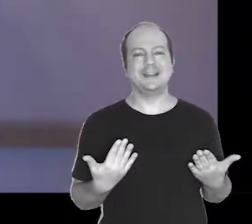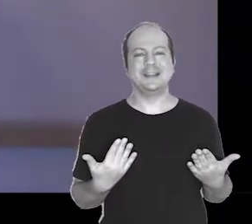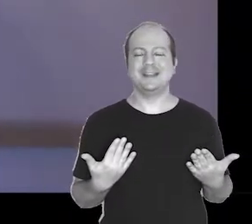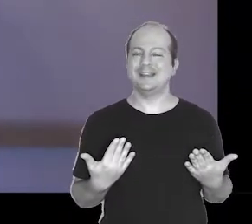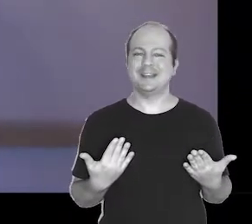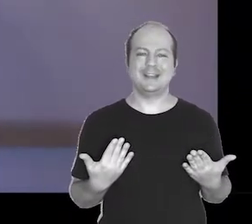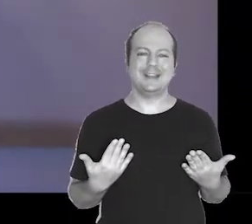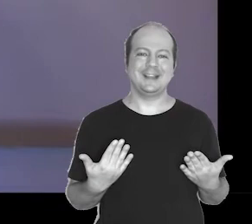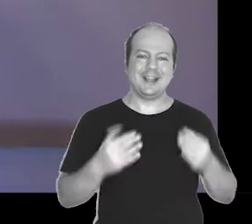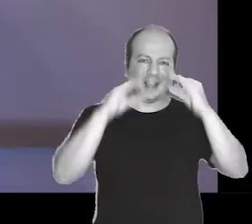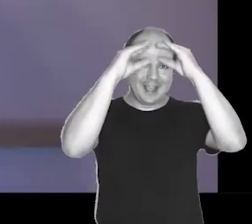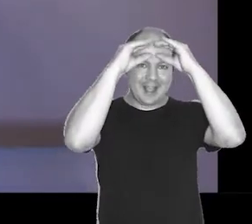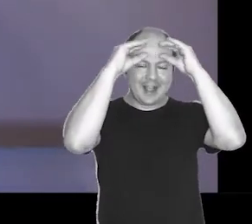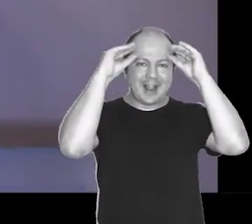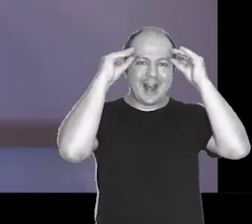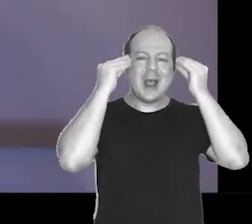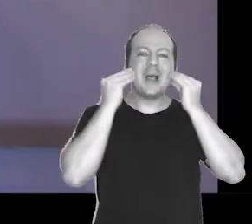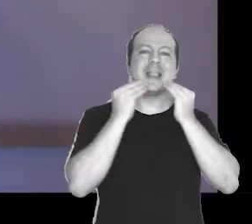Leonardo,